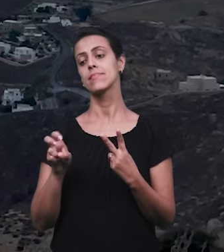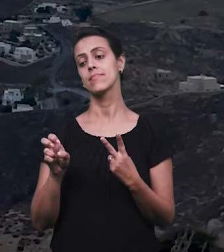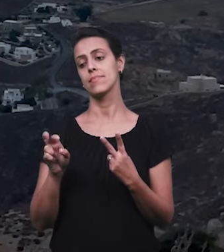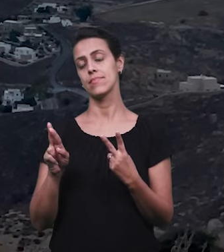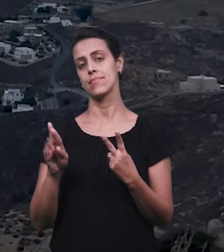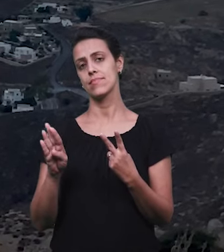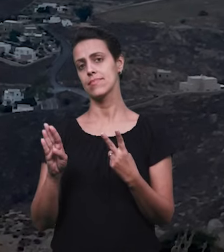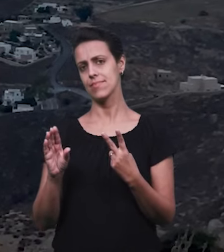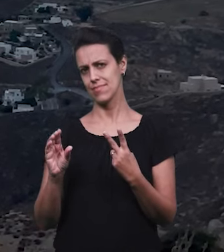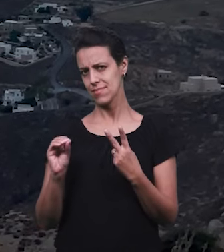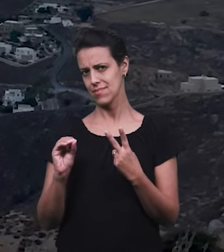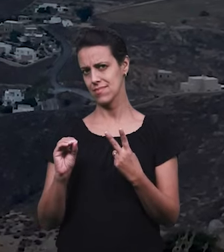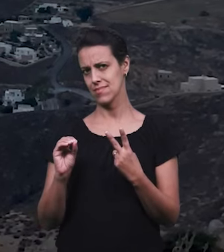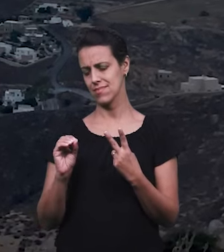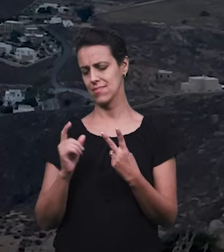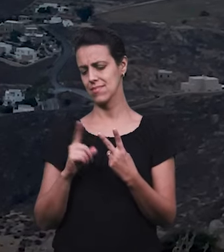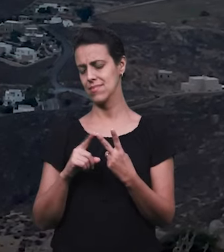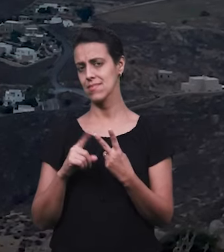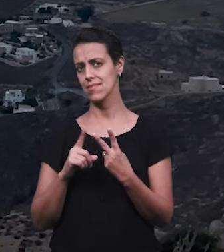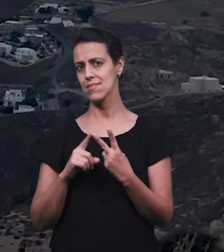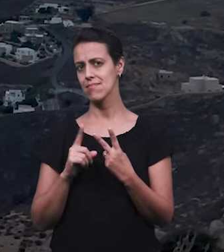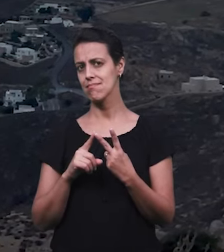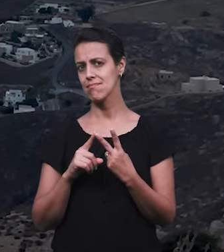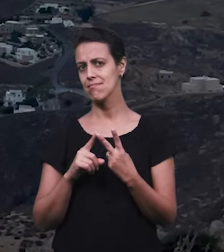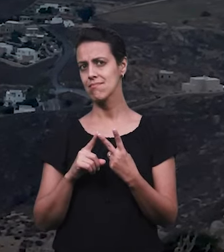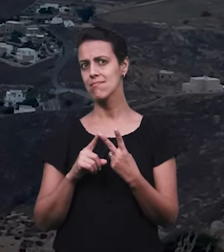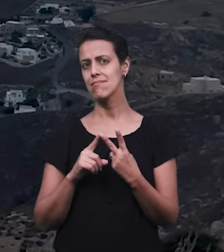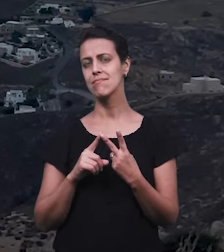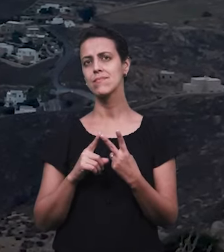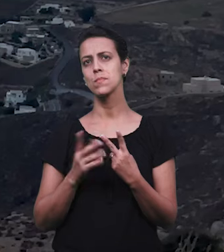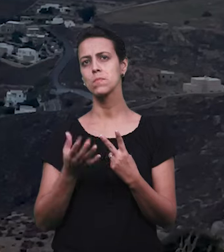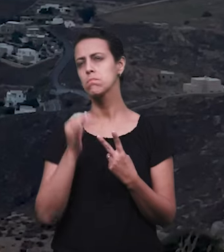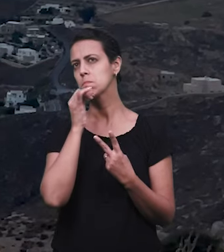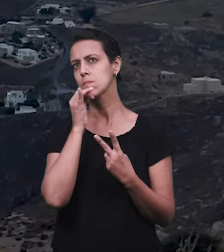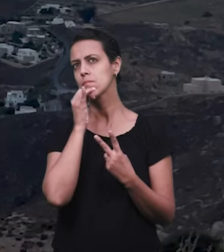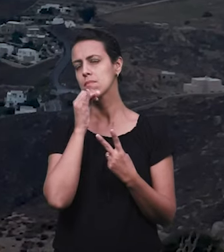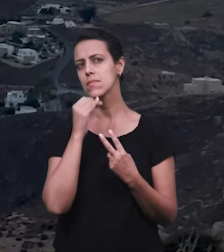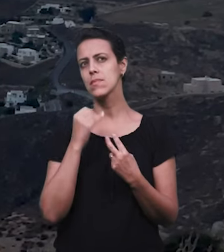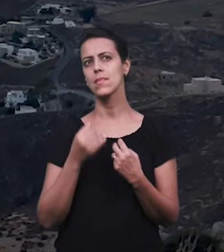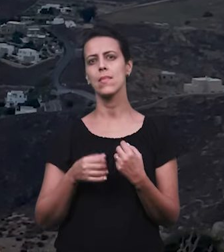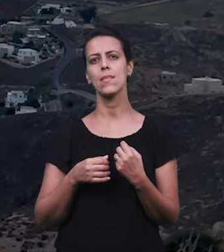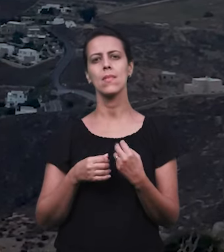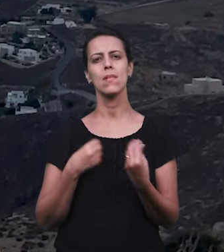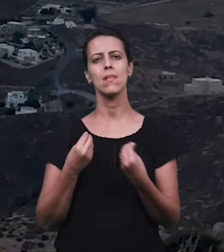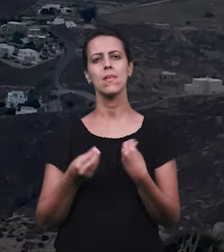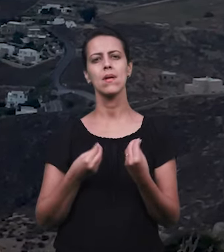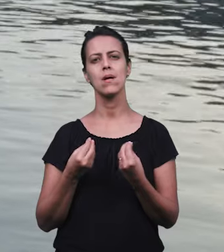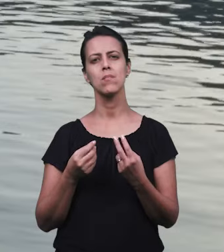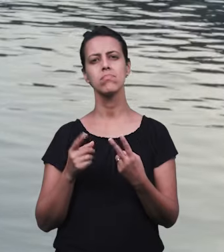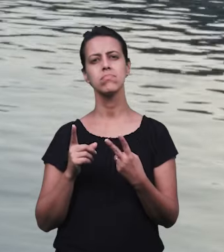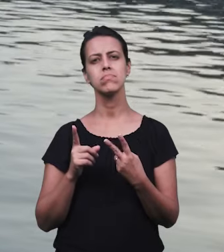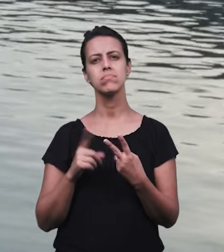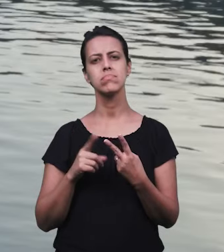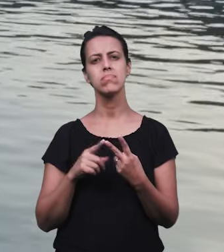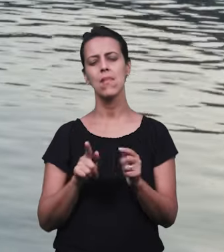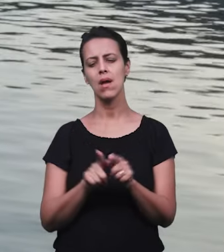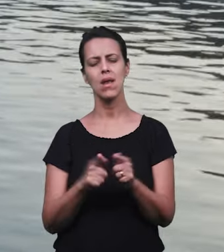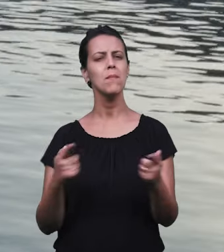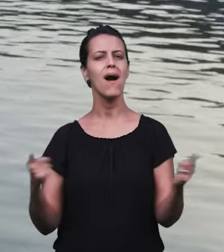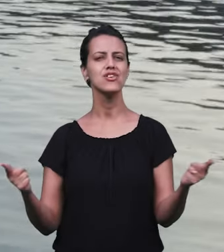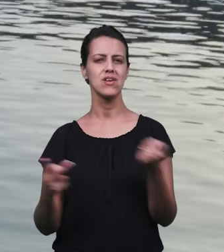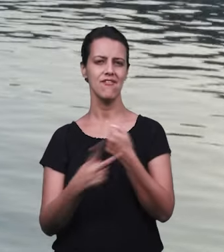numa palavra que está para todo mundo. É como se você estivesse falando como verbo, como categoria